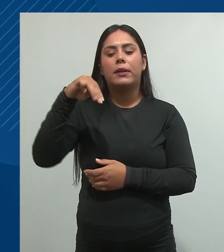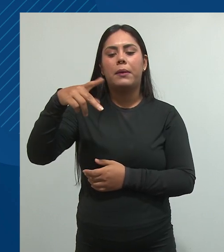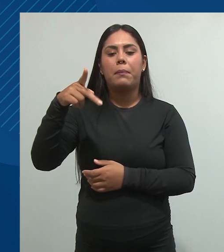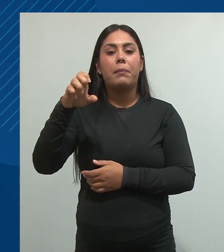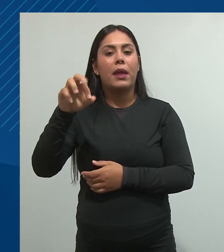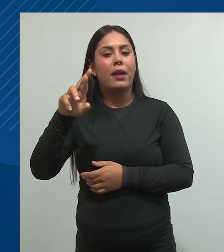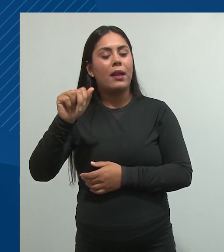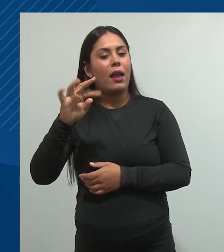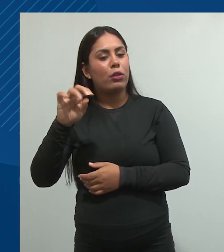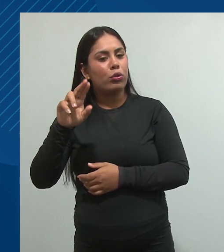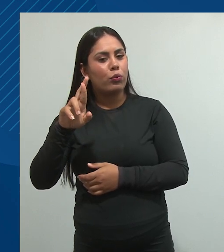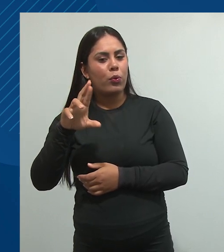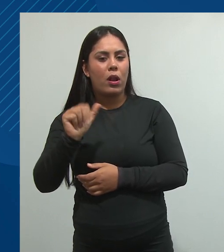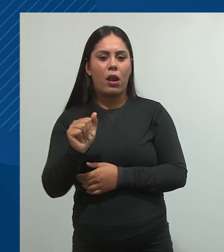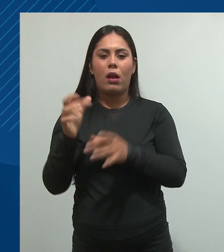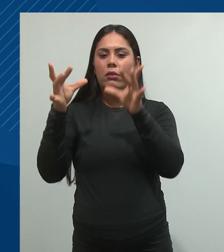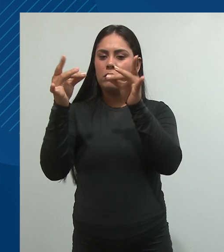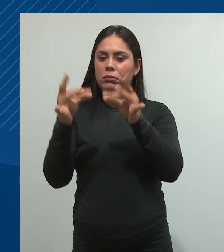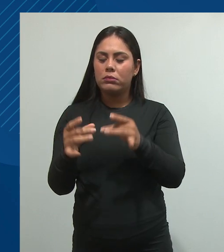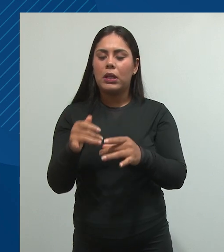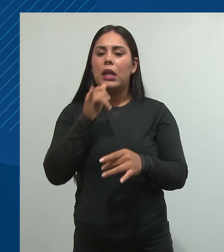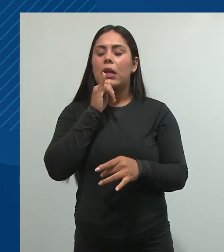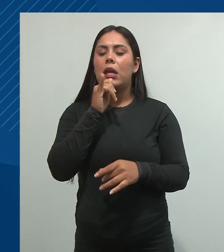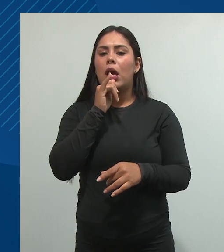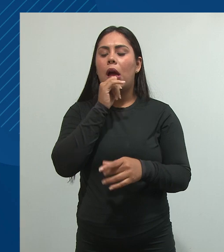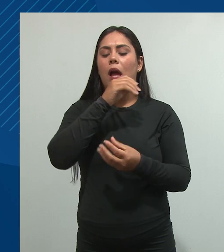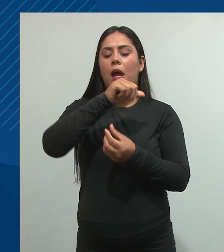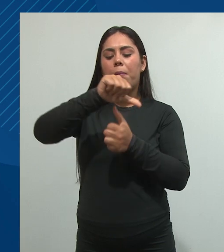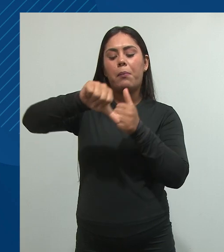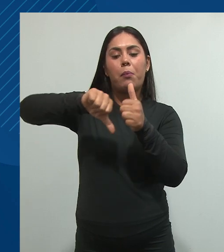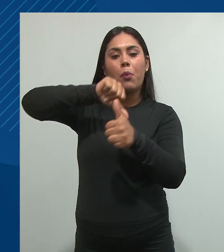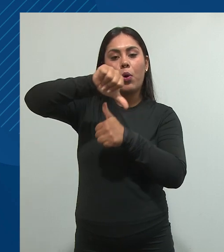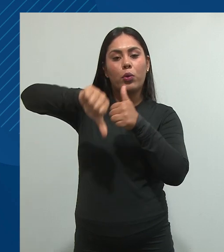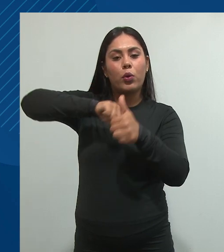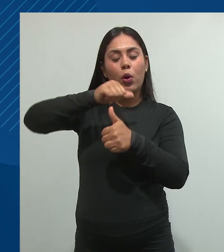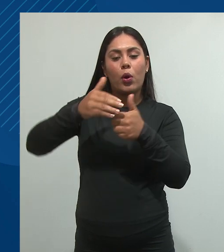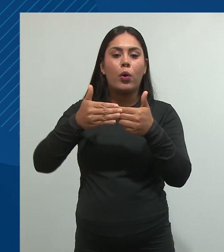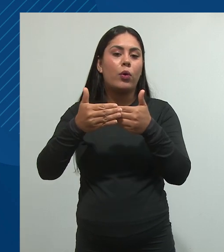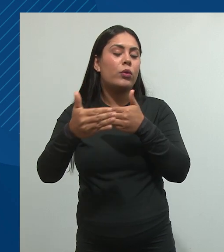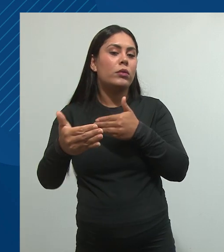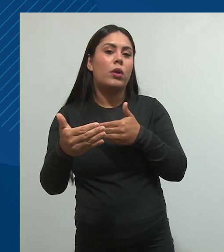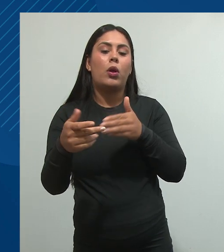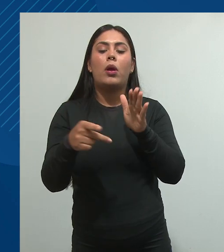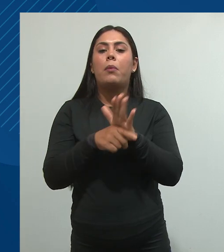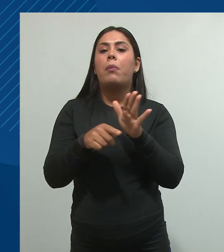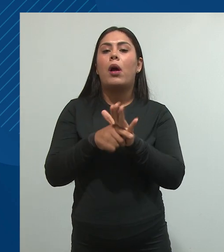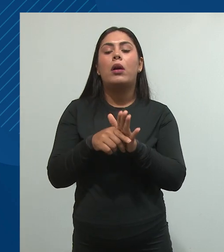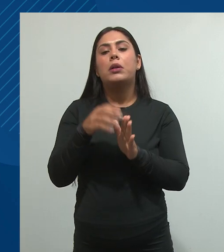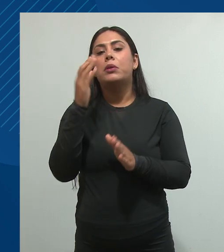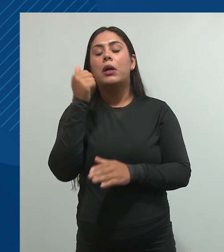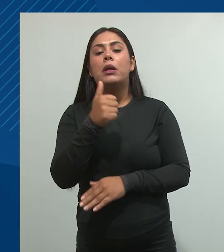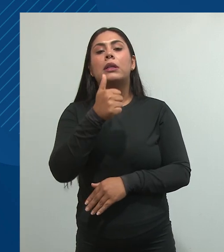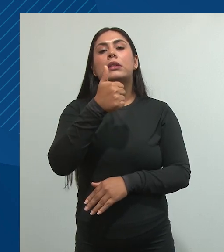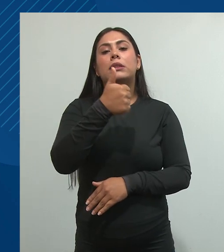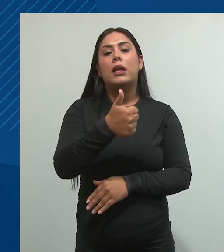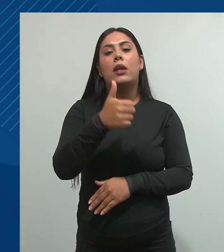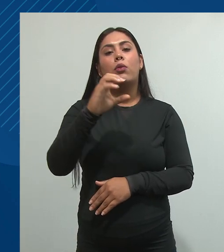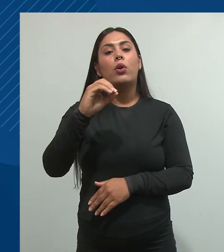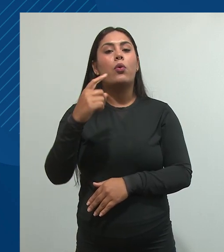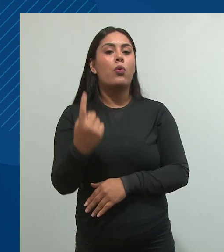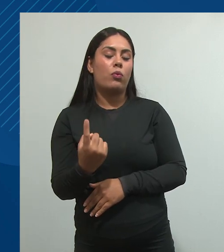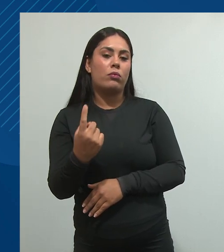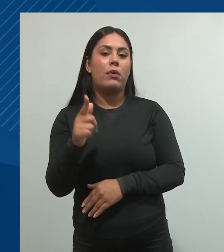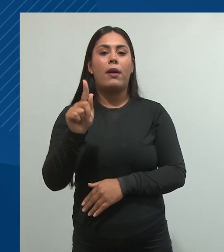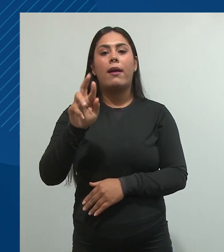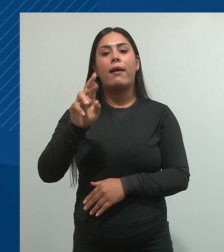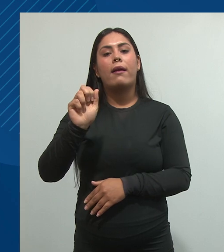da descrição? Ele descreve, por exemplo, a matéria se modificou a partir da temperatura 101 graus, por exemplo, né?